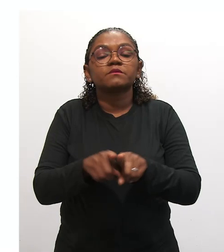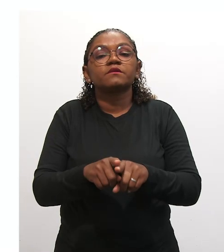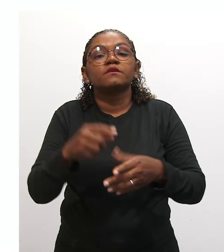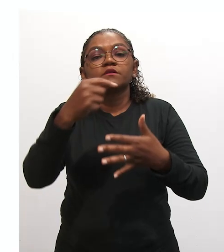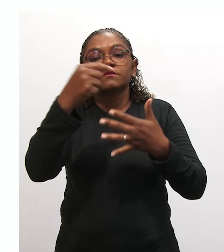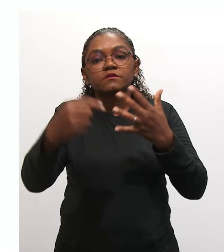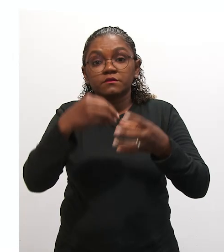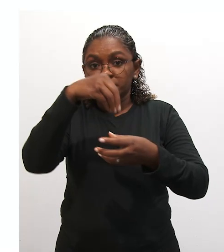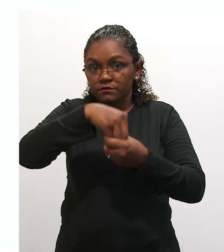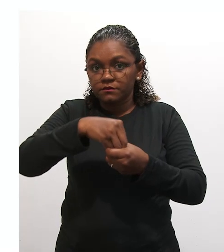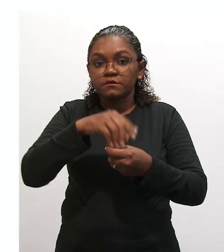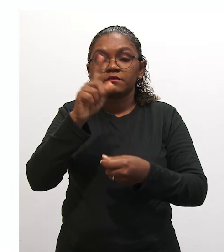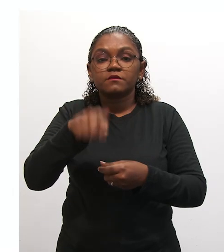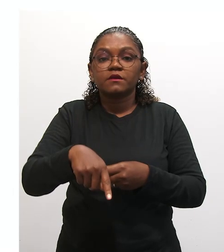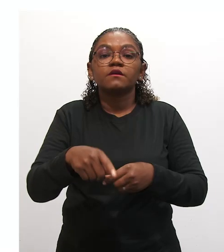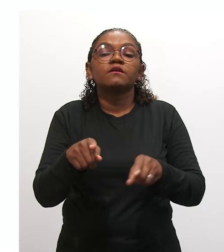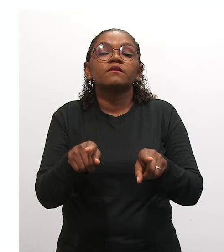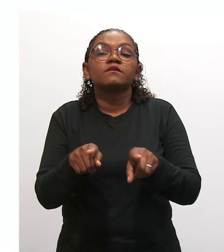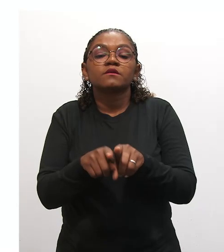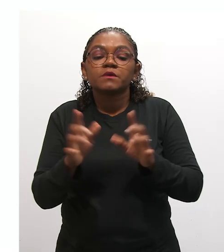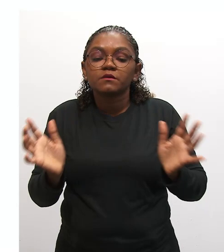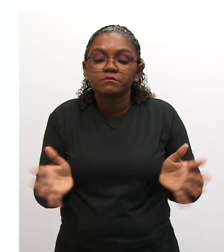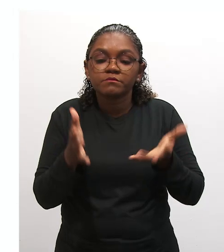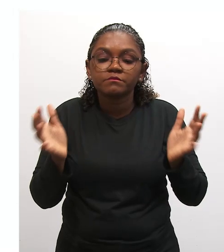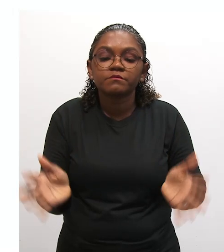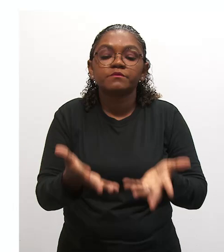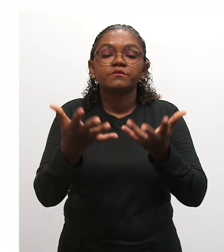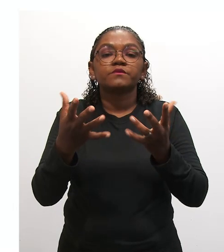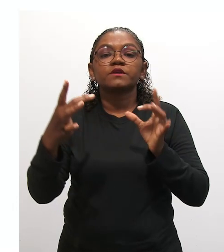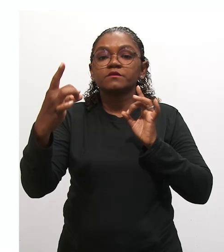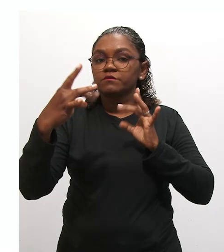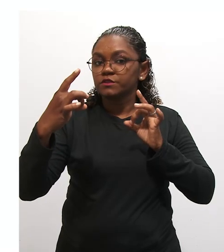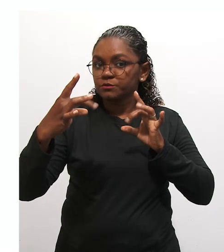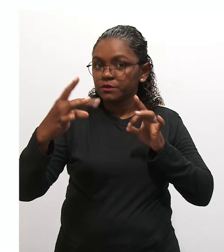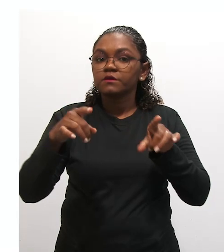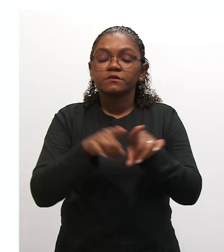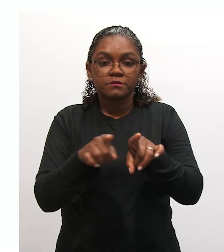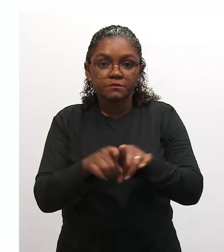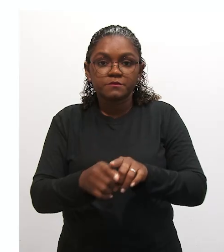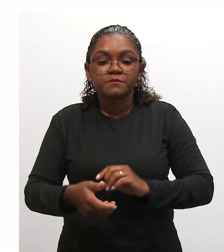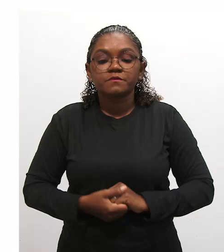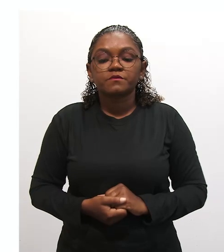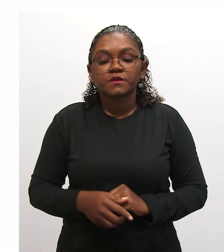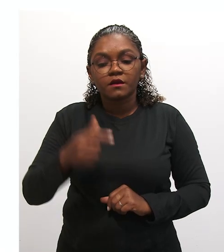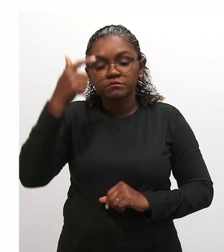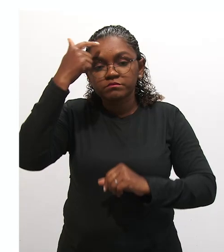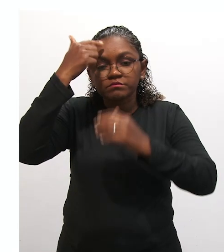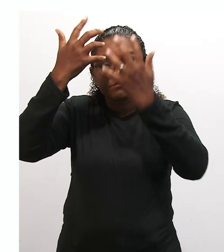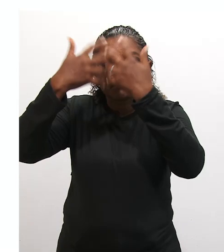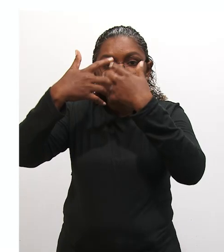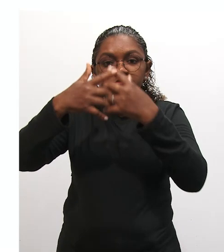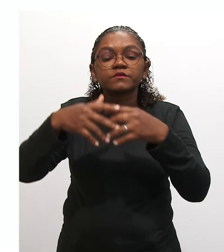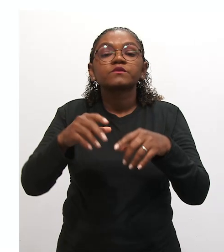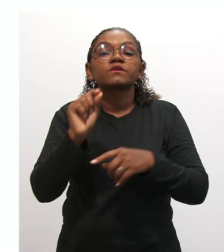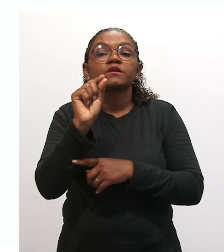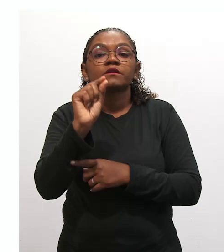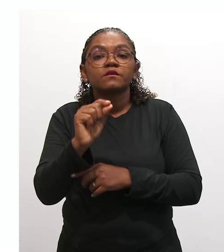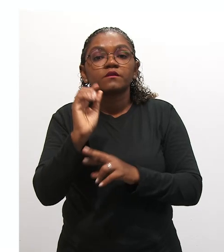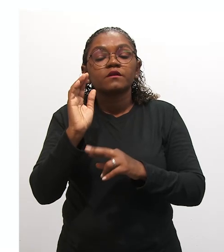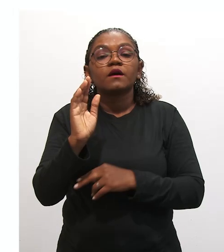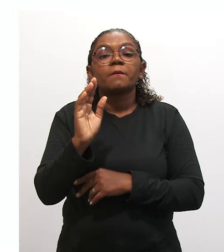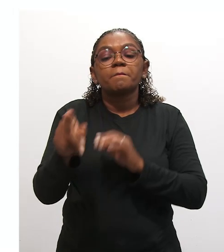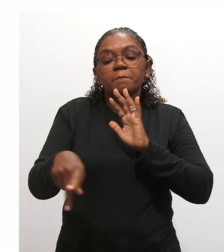como engajamento e fóruns, permanências e feedback, refletem a culturas e metas